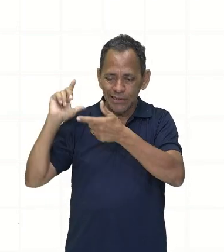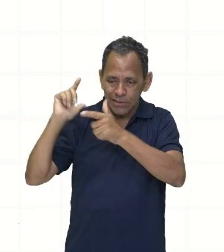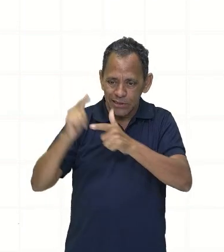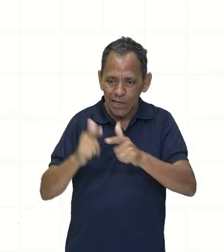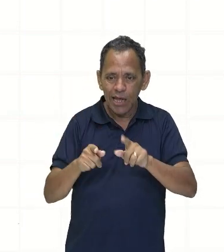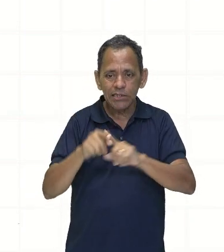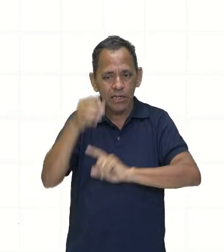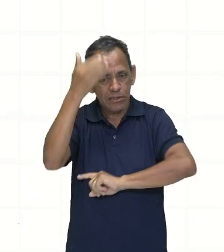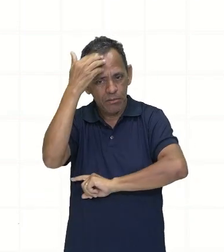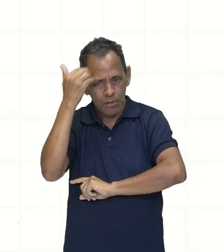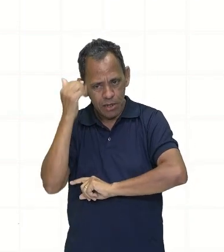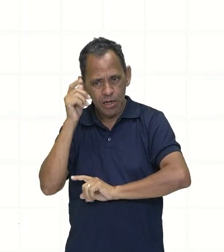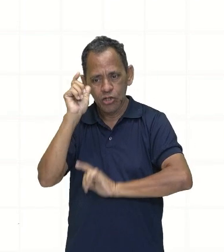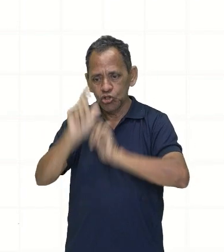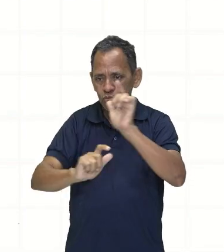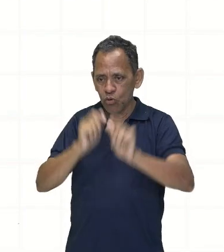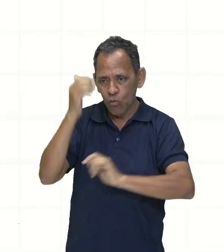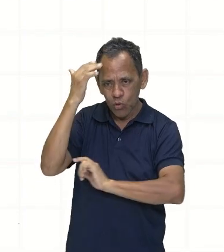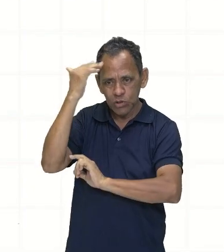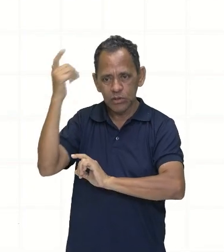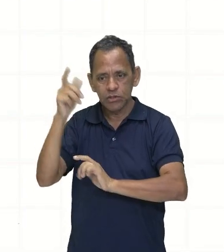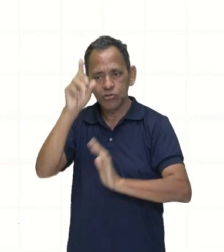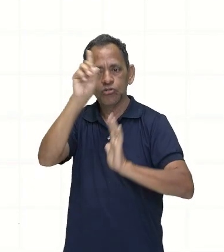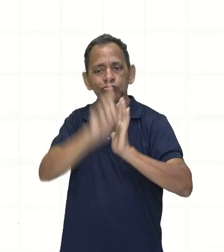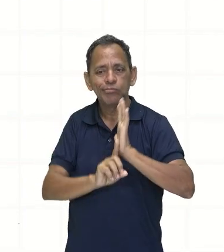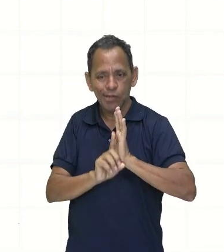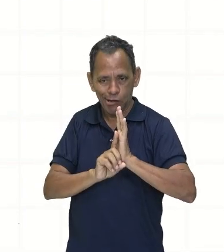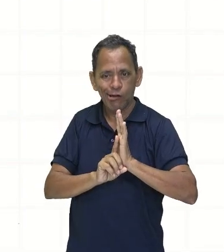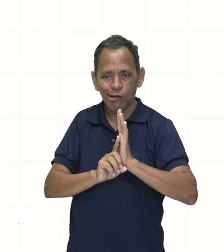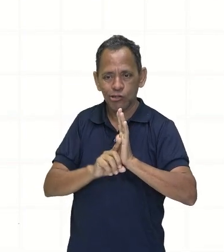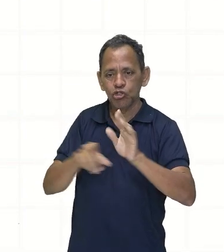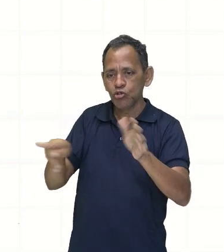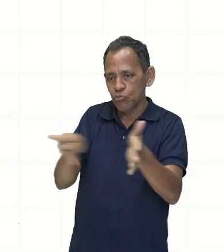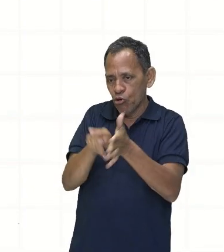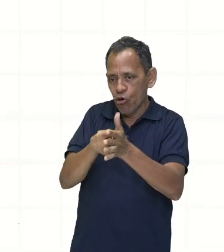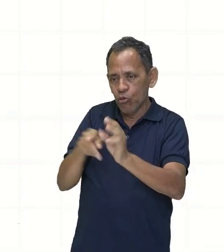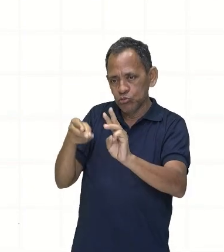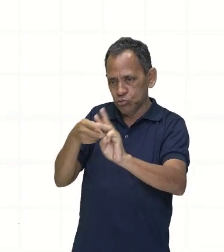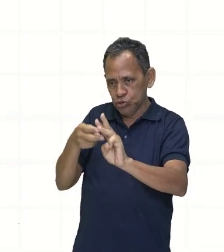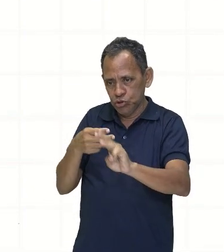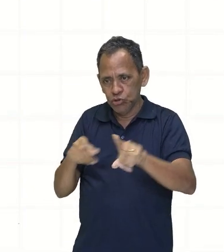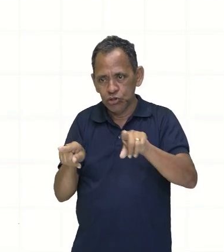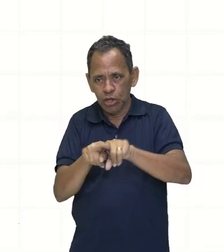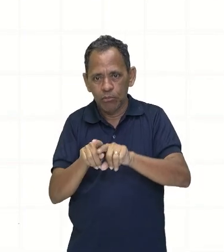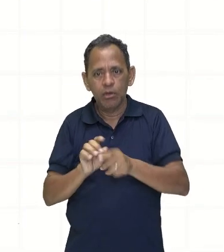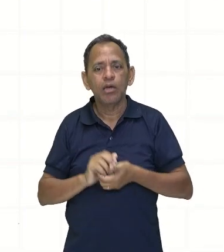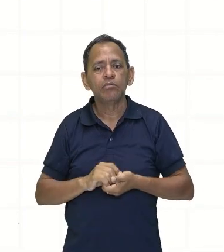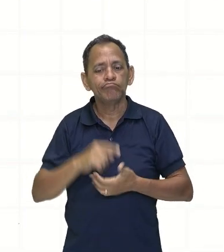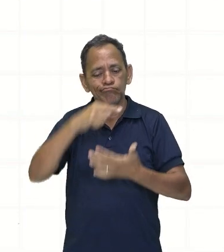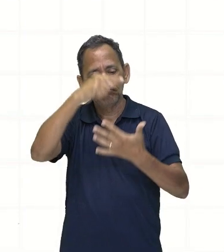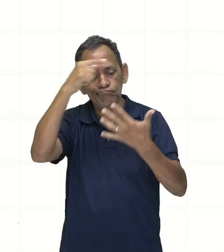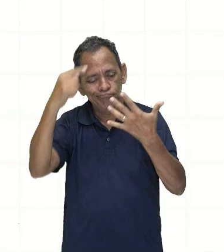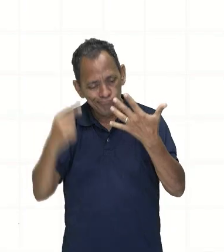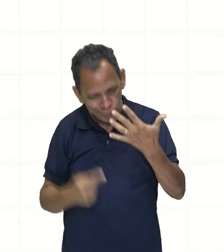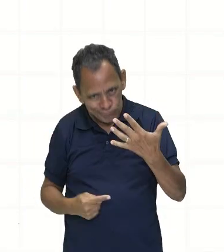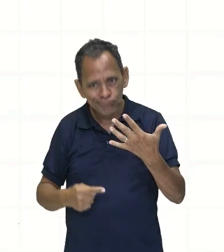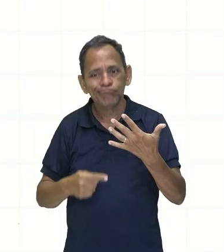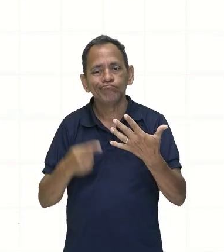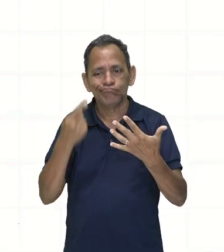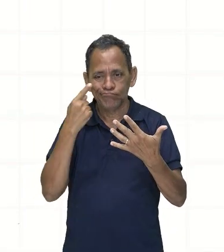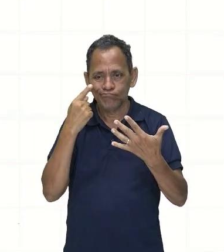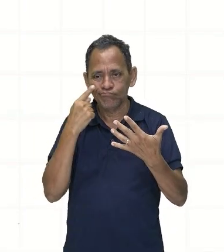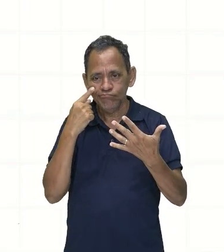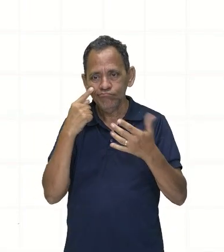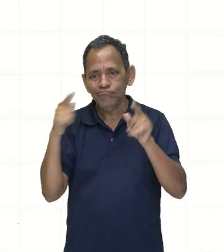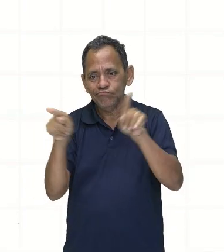desses povos, o reconhecimento dos direitos indígenas também, aqui é um dos outros fatores que a gente observa, e